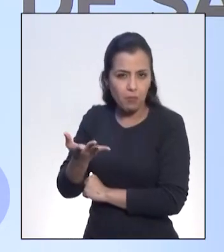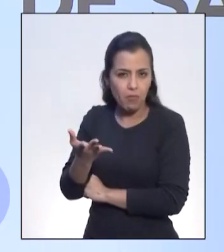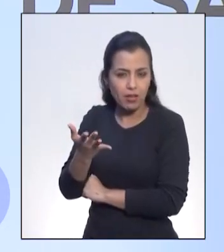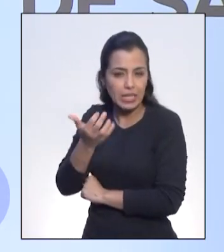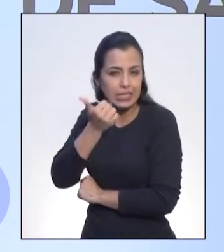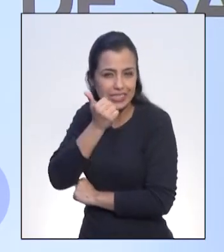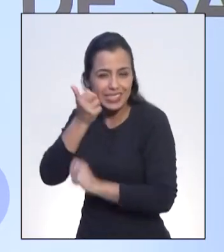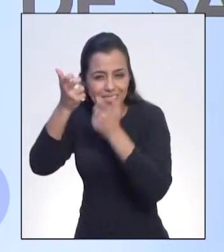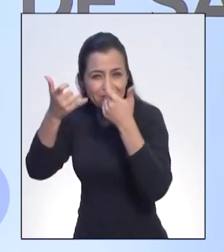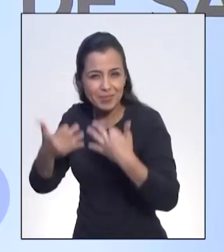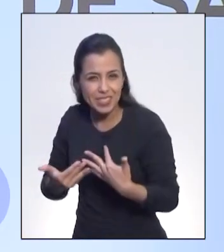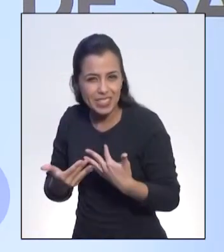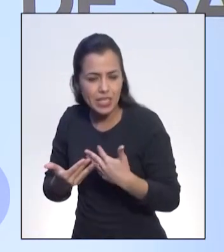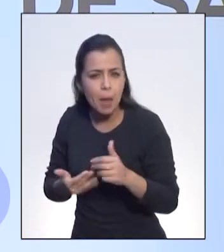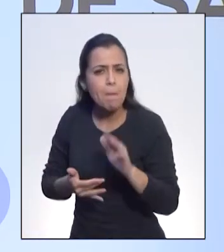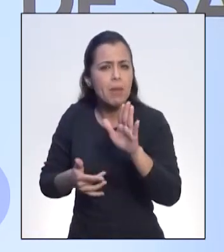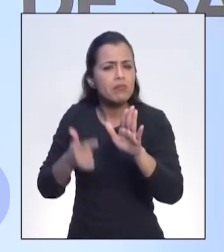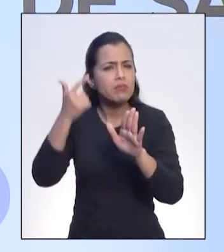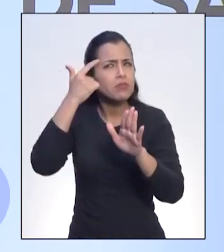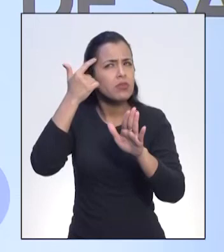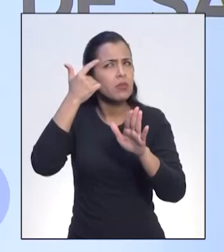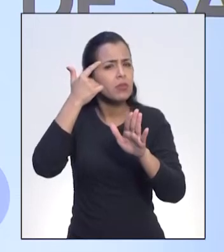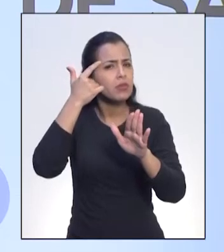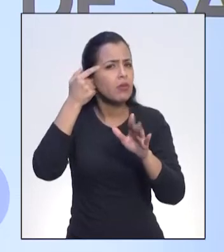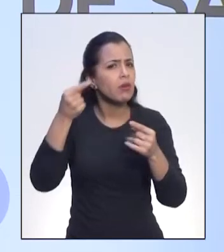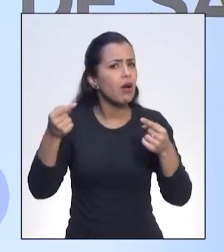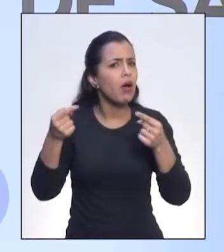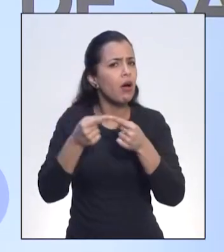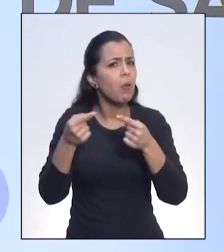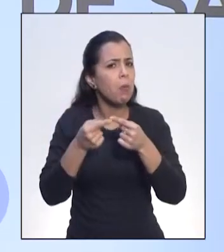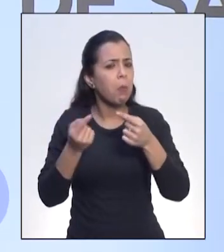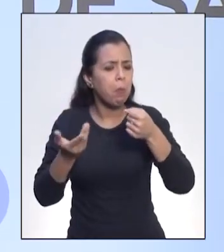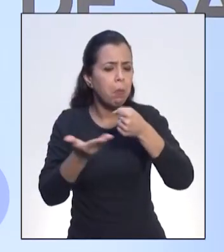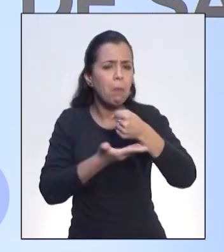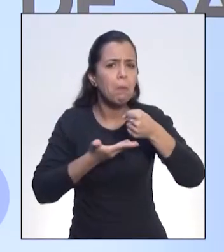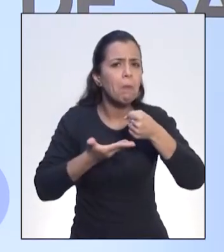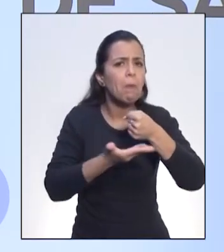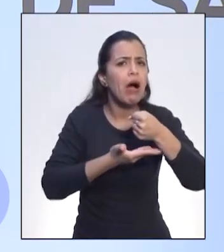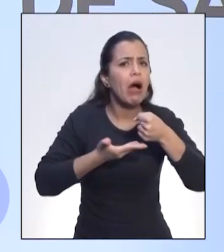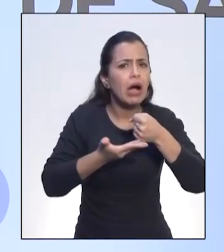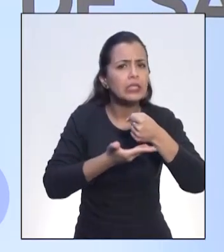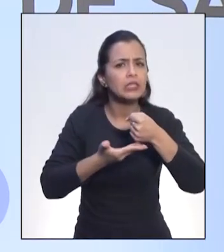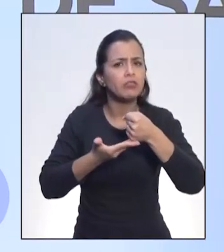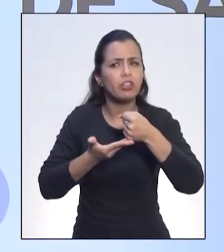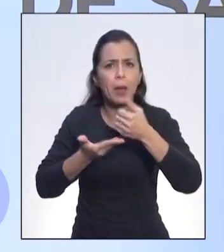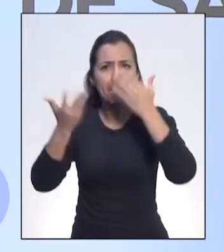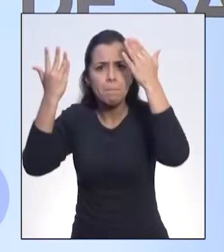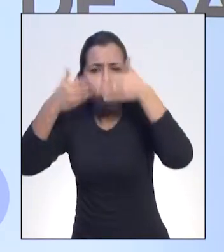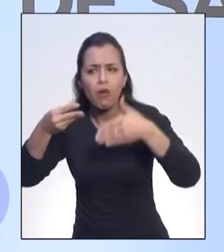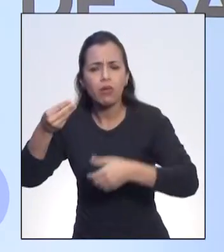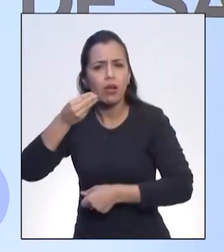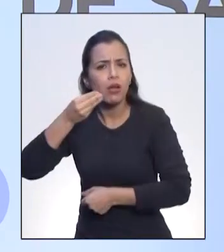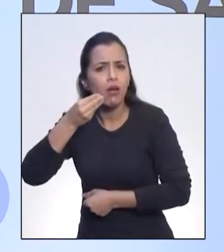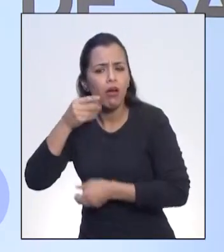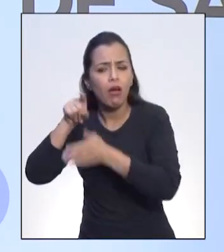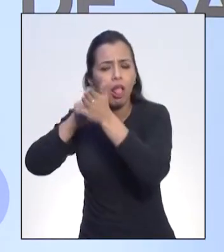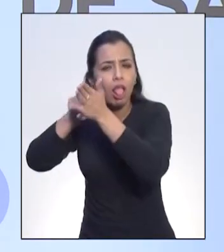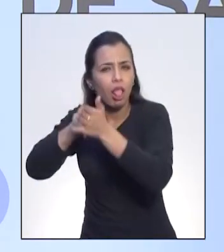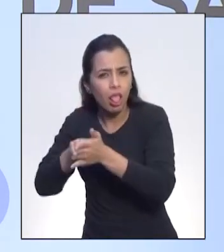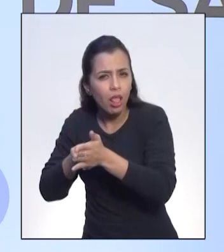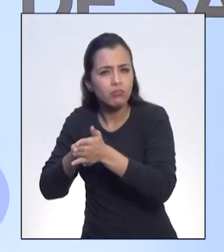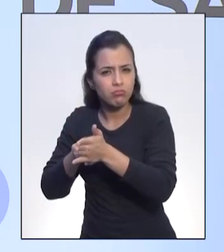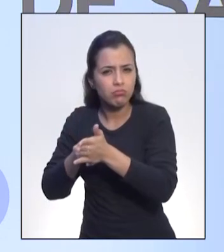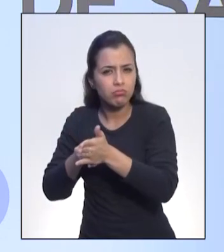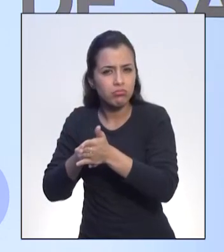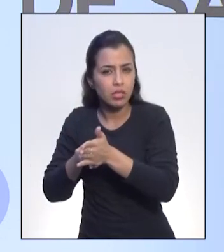ciência, faz sentido atribuir a esse conhecimento baseado em experimentos ou baseado em teorias e métodos uma